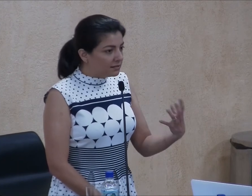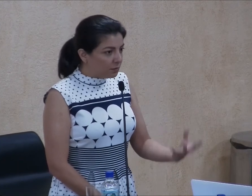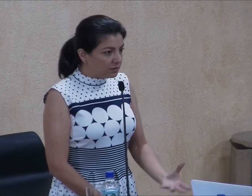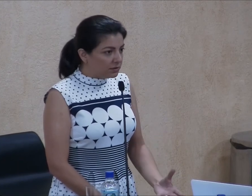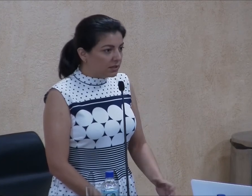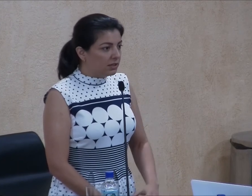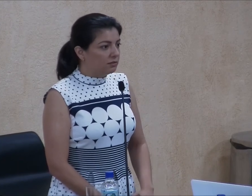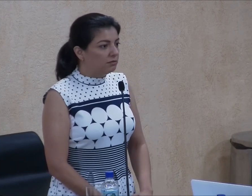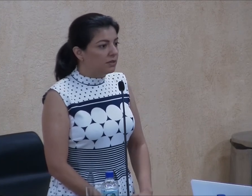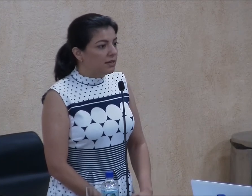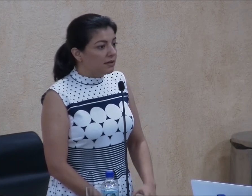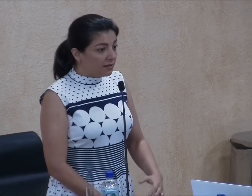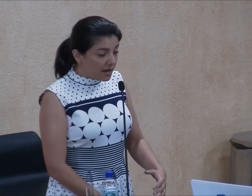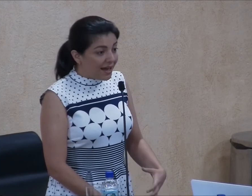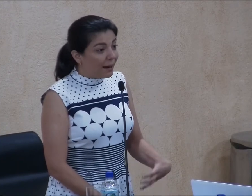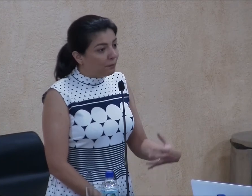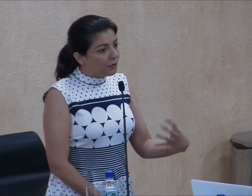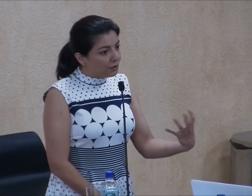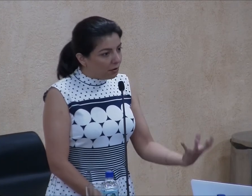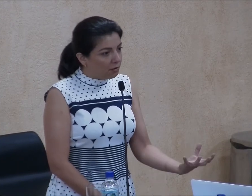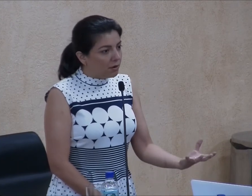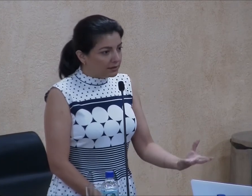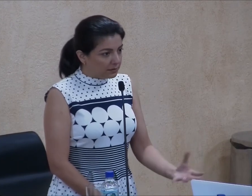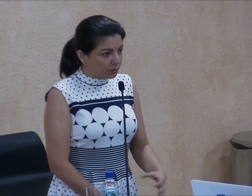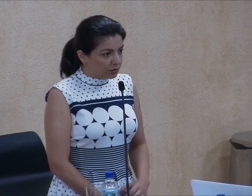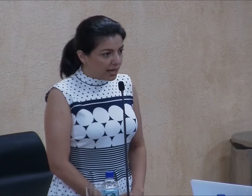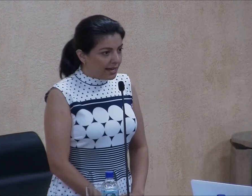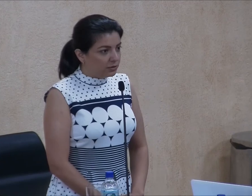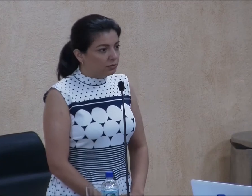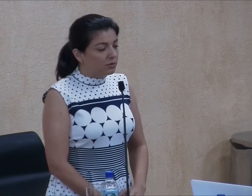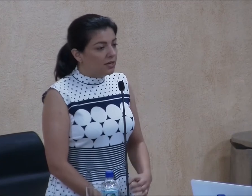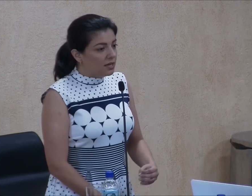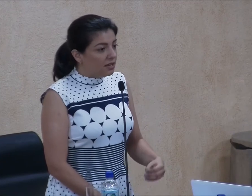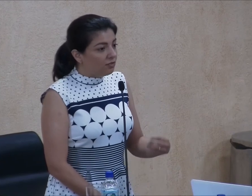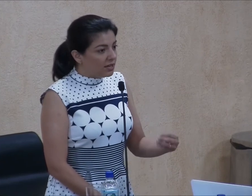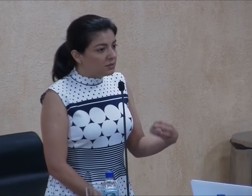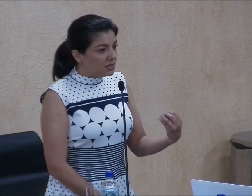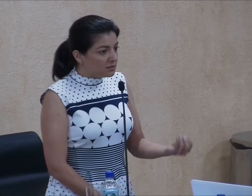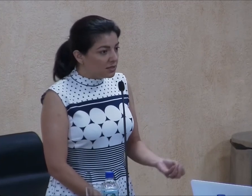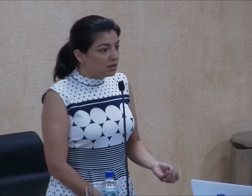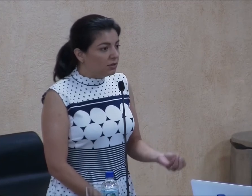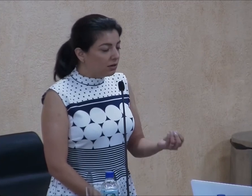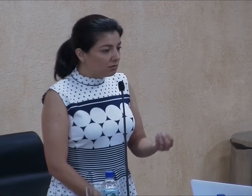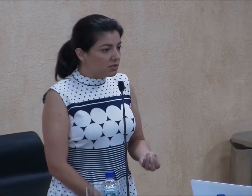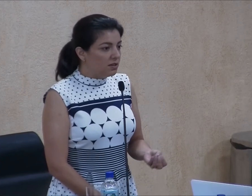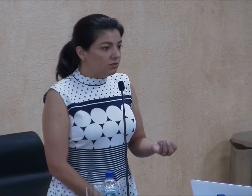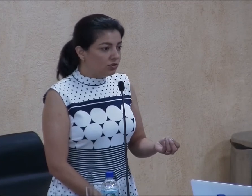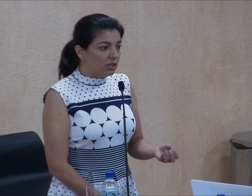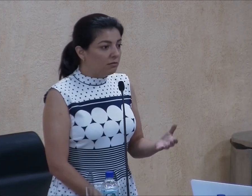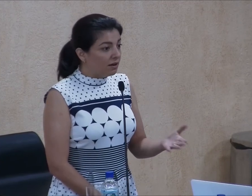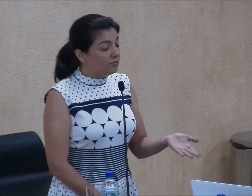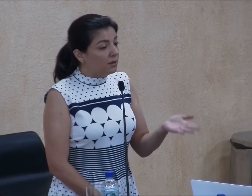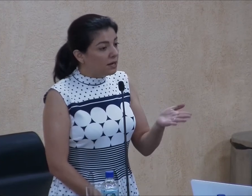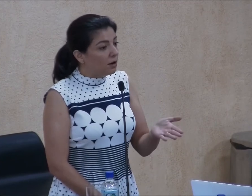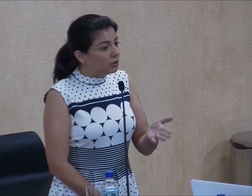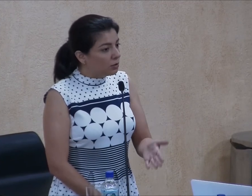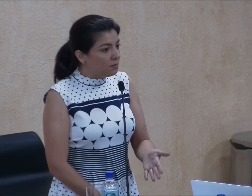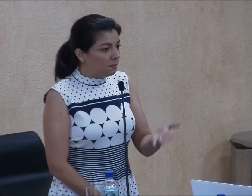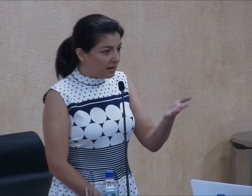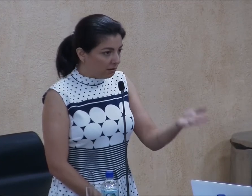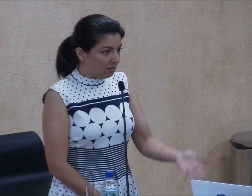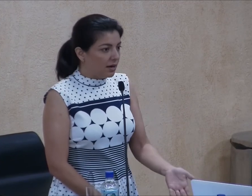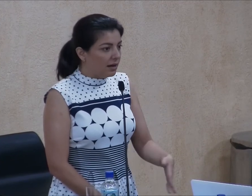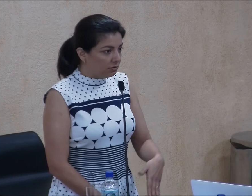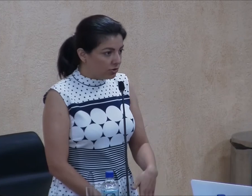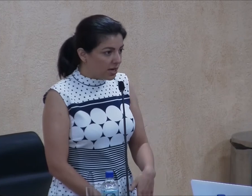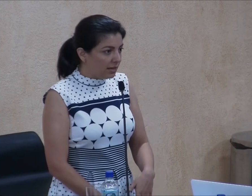à disposição, que apoiou este projeto e que fez menção, inclusive, de que não havia melhor nome